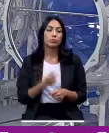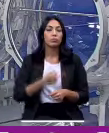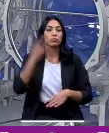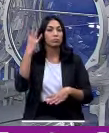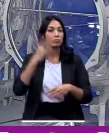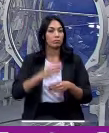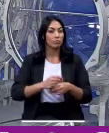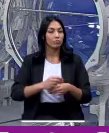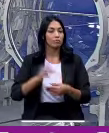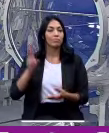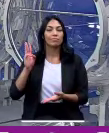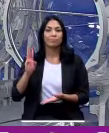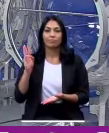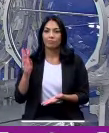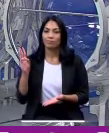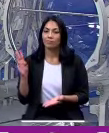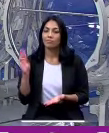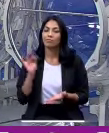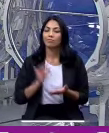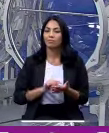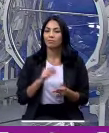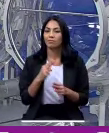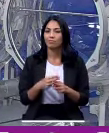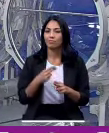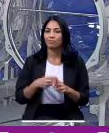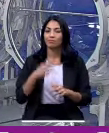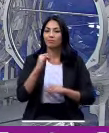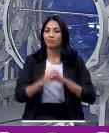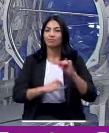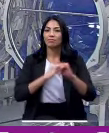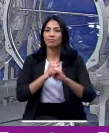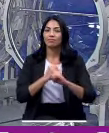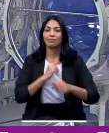acessando a página da Caixa na internet, loterias.caixa.gov.br.